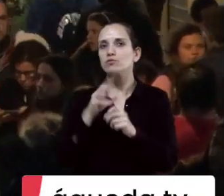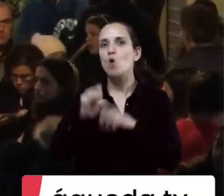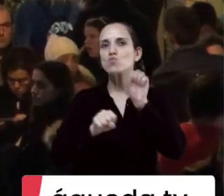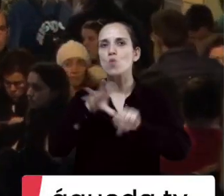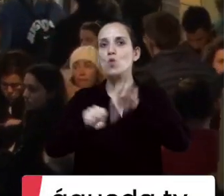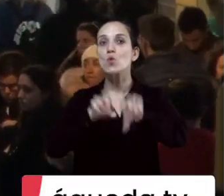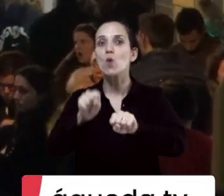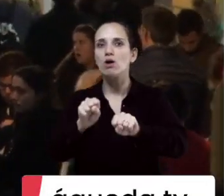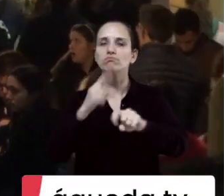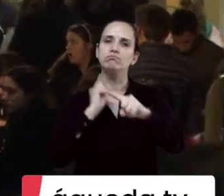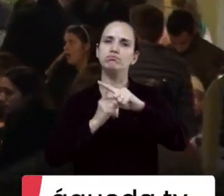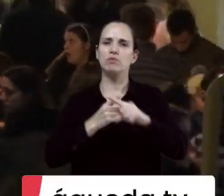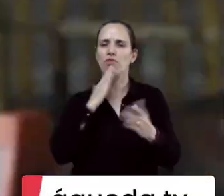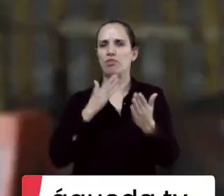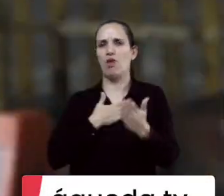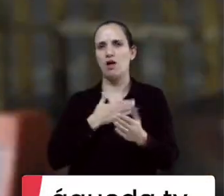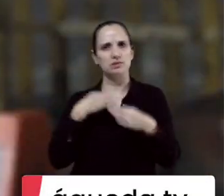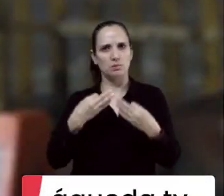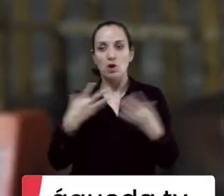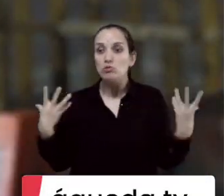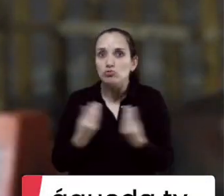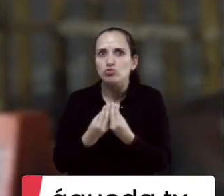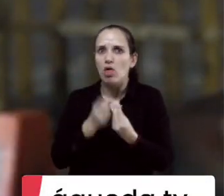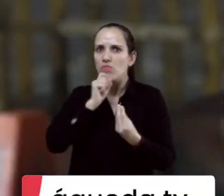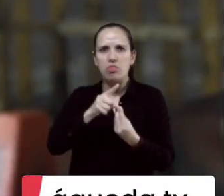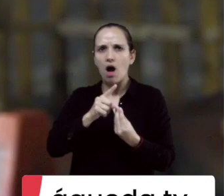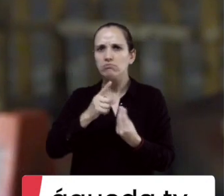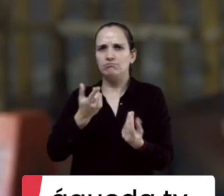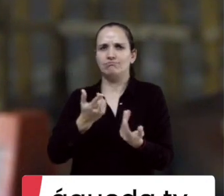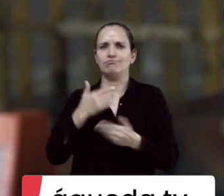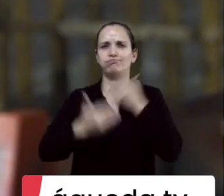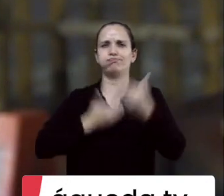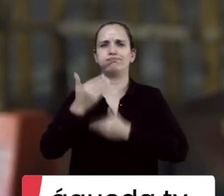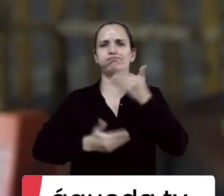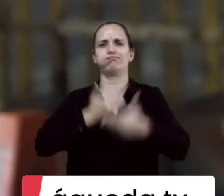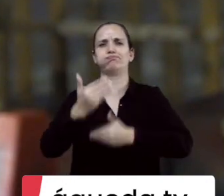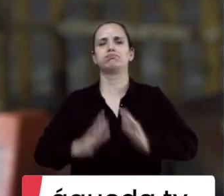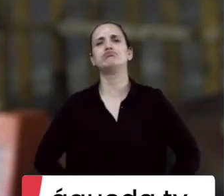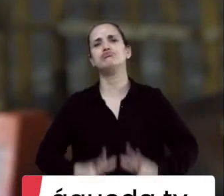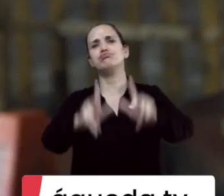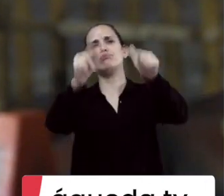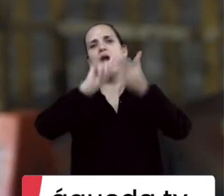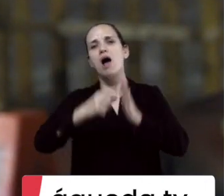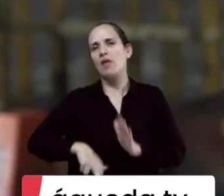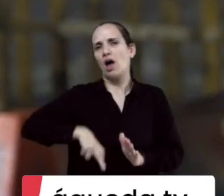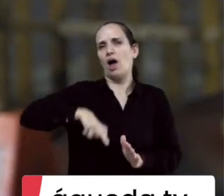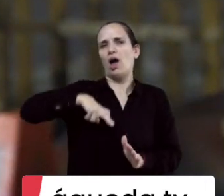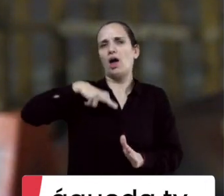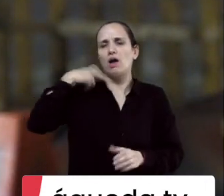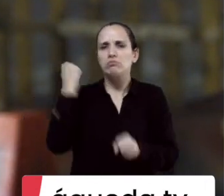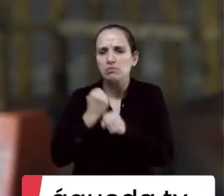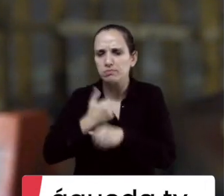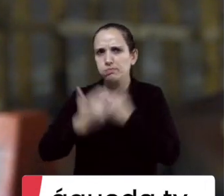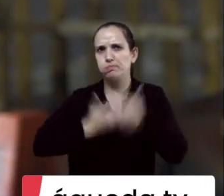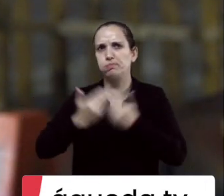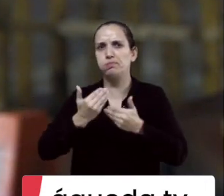sucesso. Temos a certeza de que juntos somos capazes de ir mais longe e continuar a fazer de Águeda um concelho cada vez mais rico, dinâmico